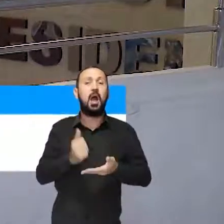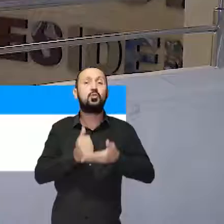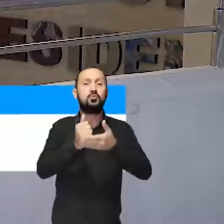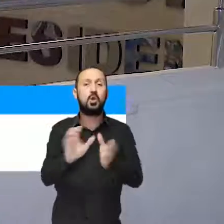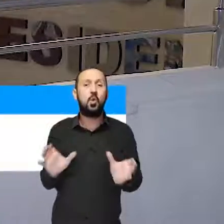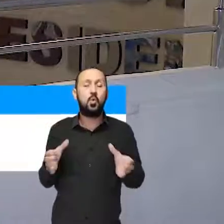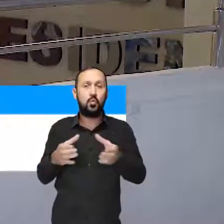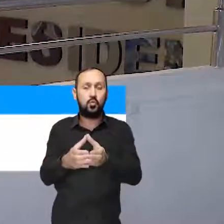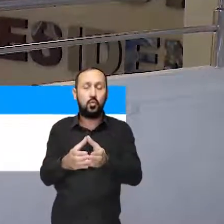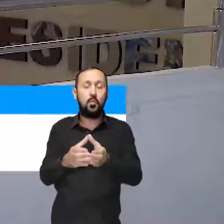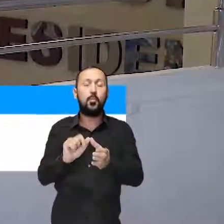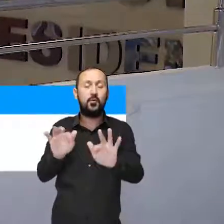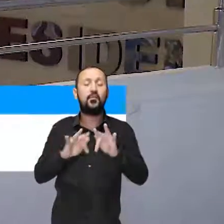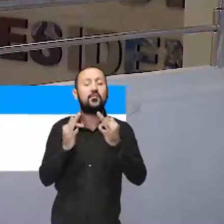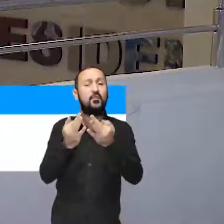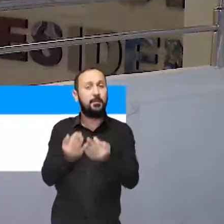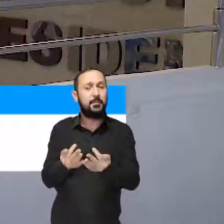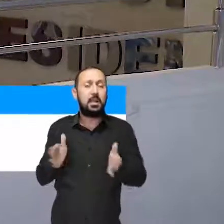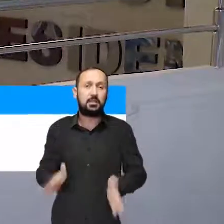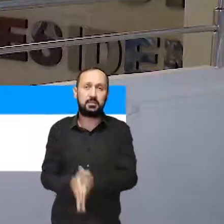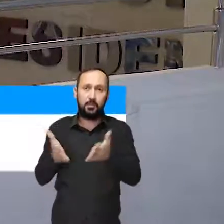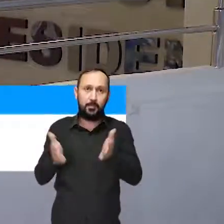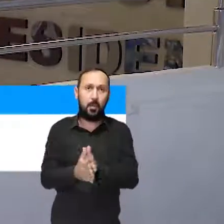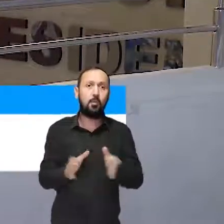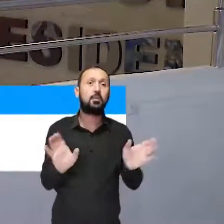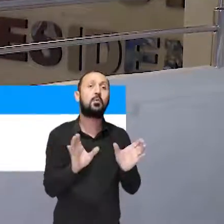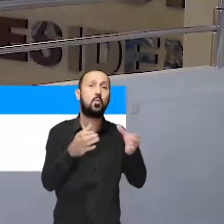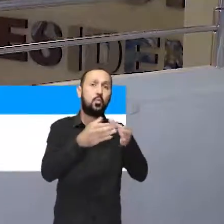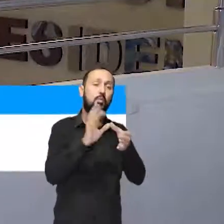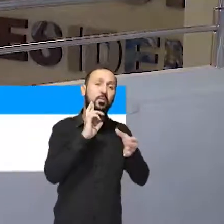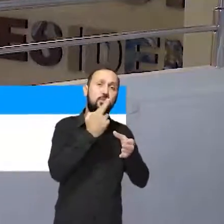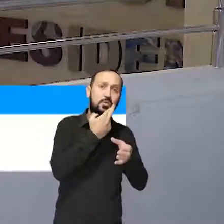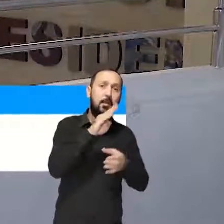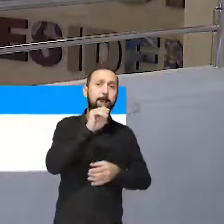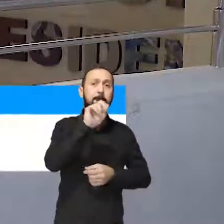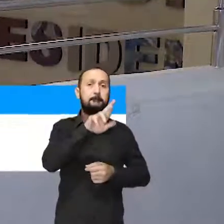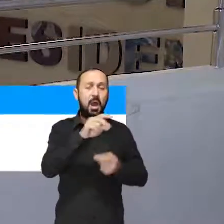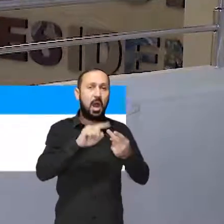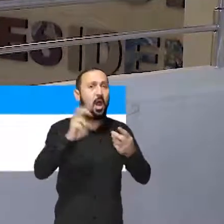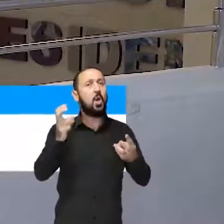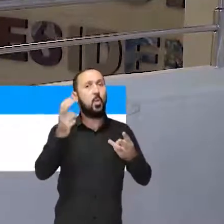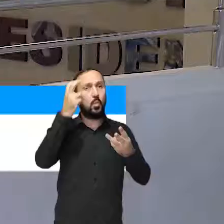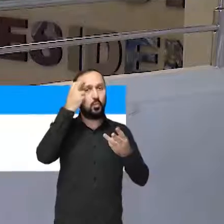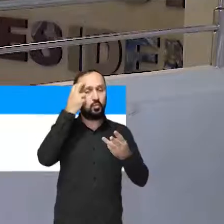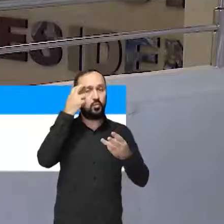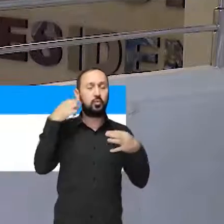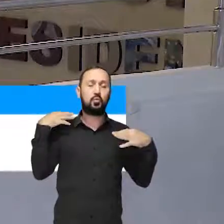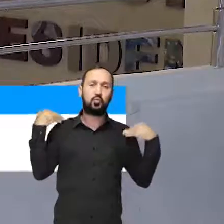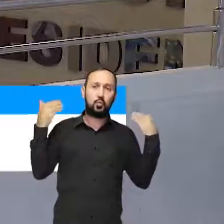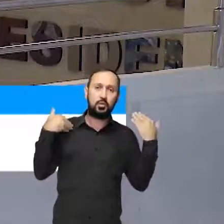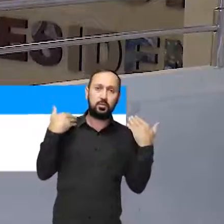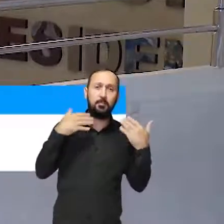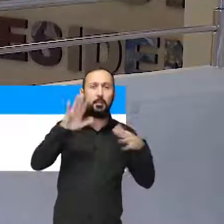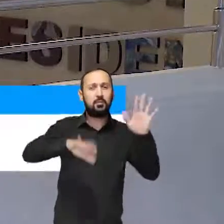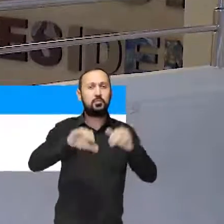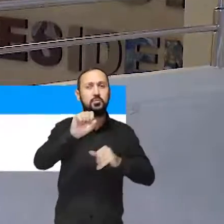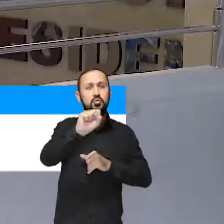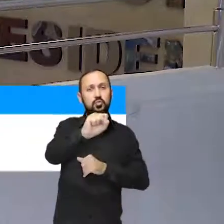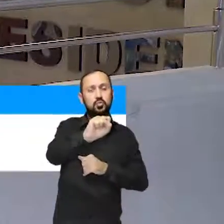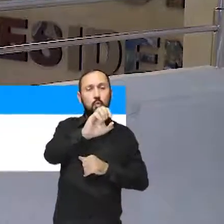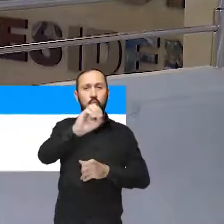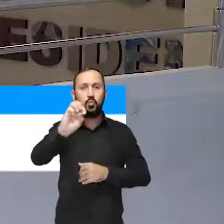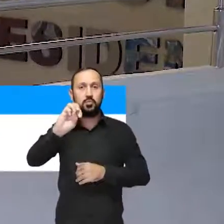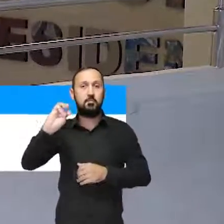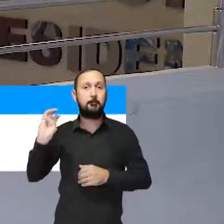baixa renda e segmentos como bares, restaurantes, turismo e cultura, num valor de